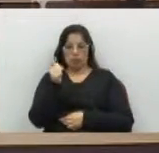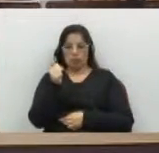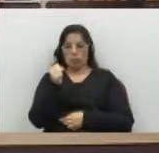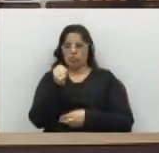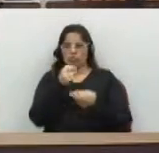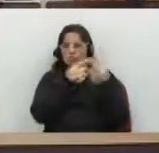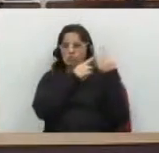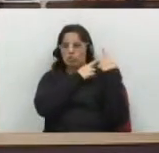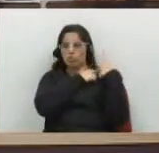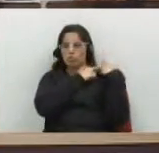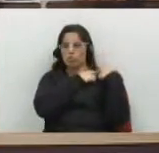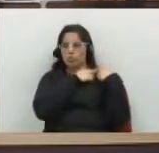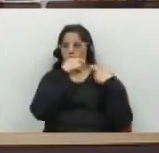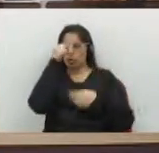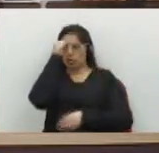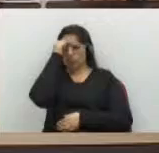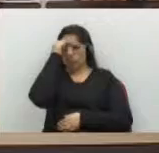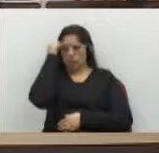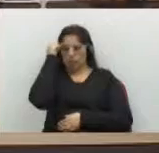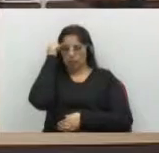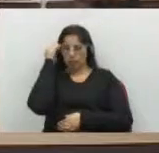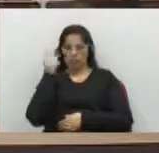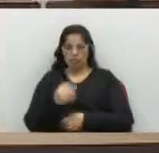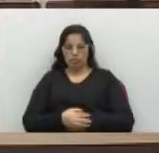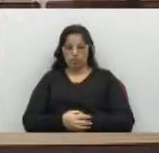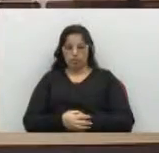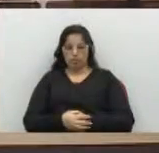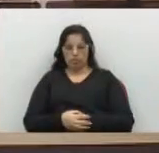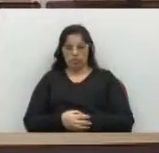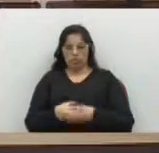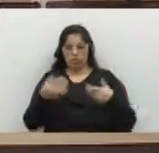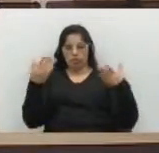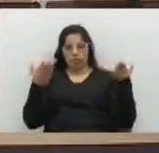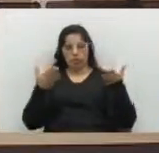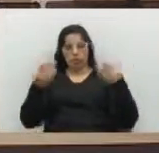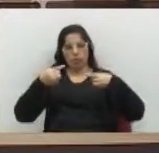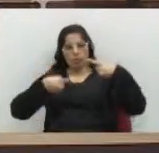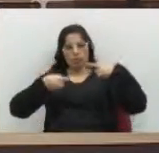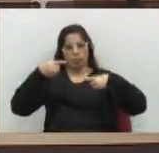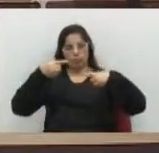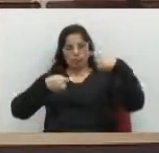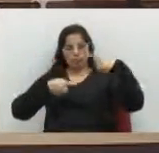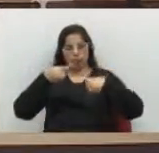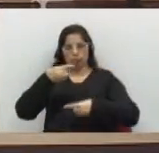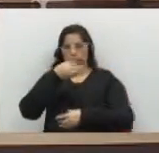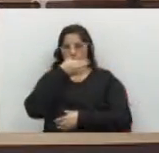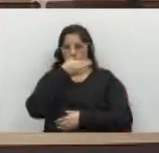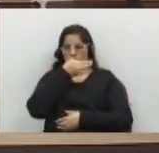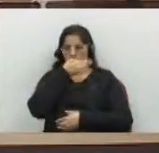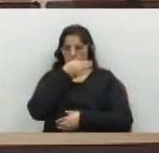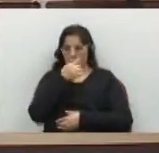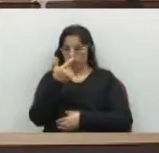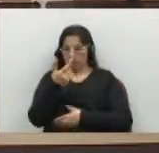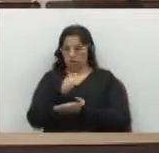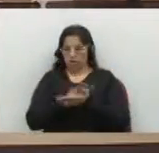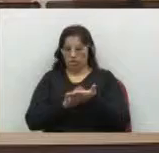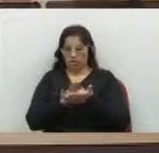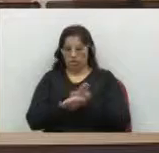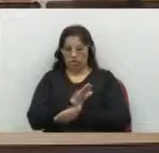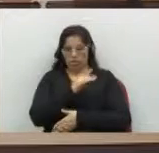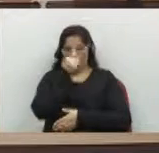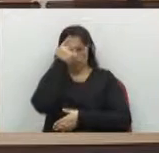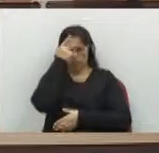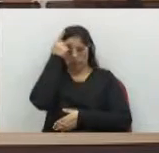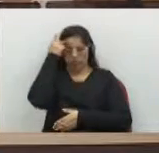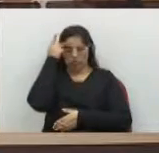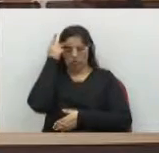488, autor vereador Dr. Júlio César Pereira dos Santos, está em discussão. Não havendo quem queira, encaminhe-se ao